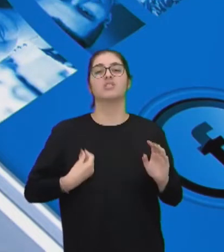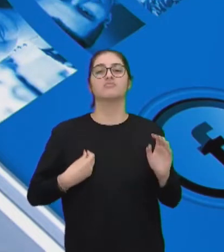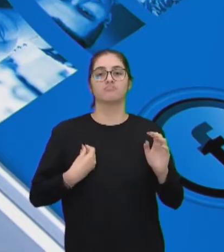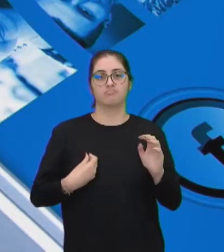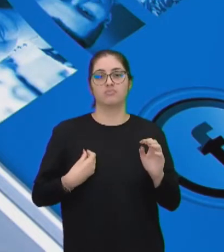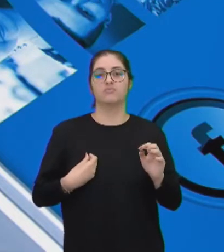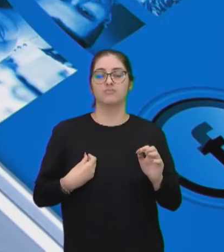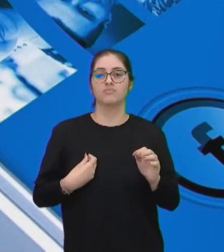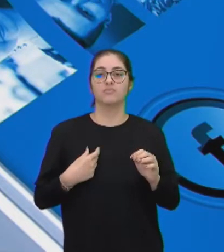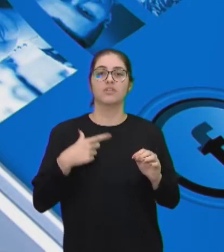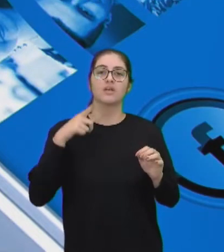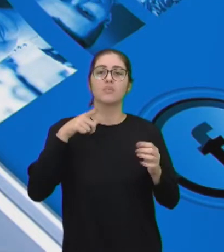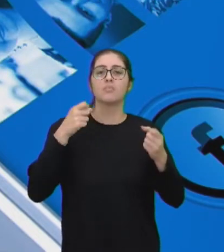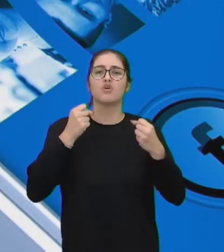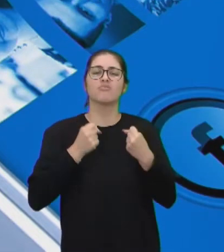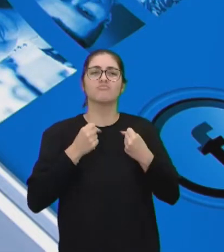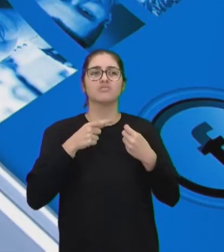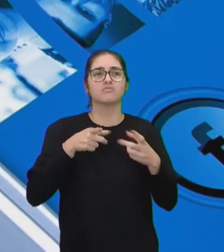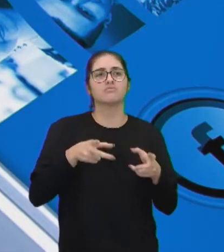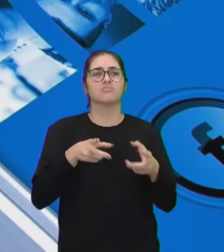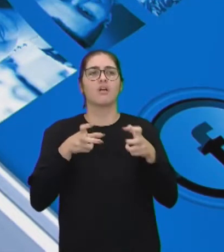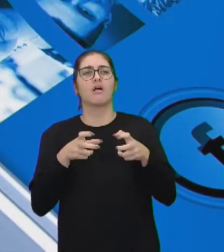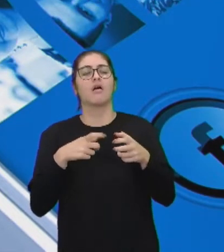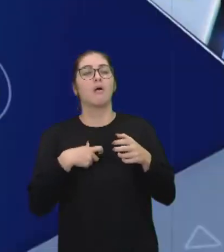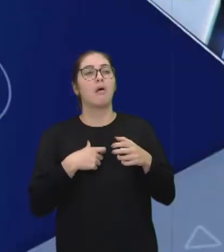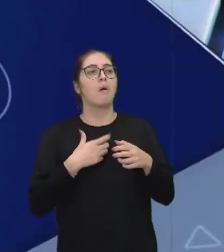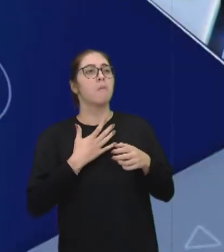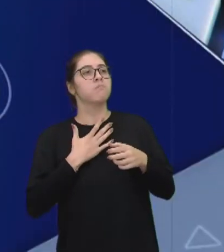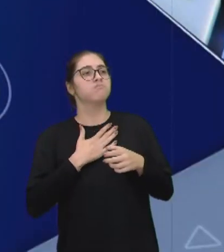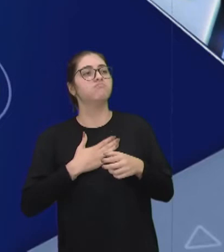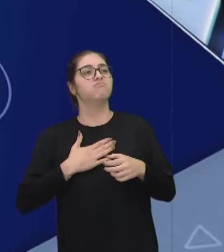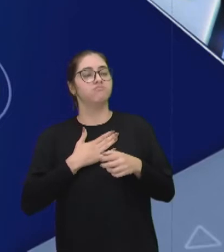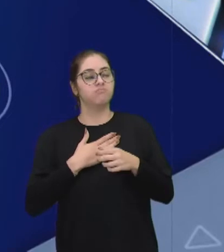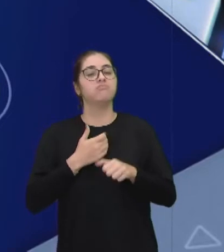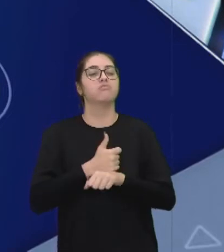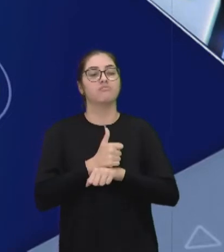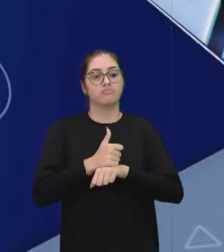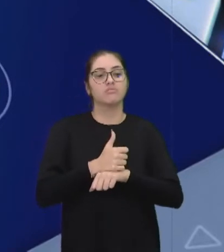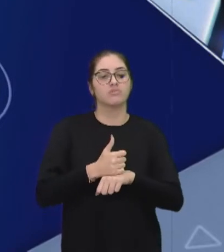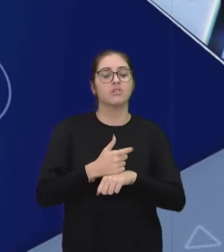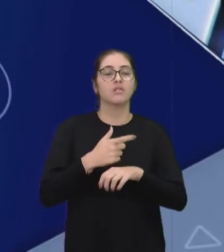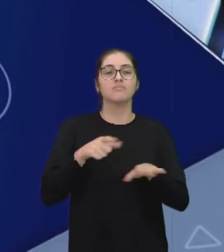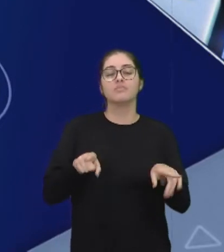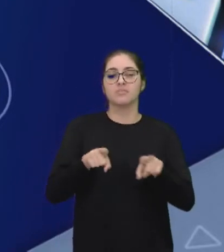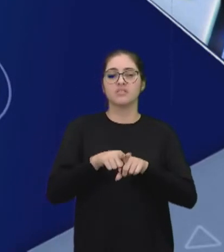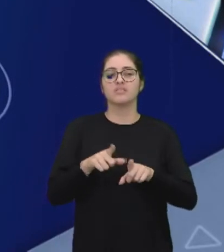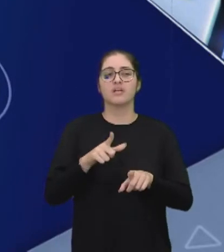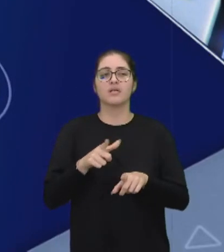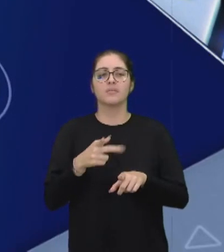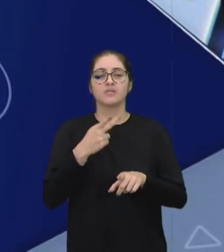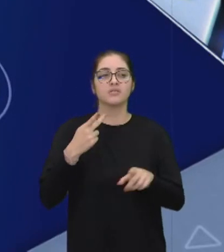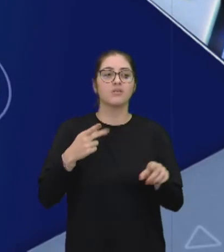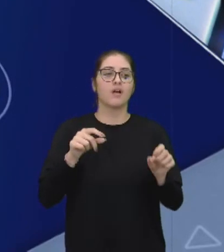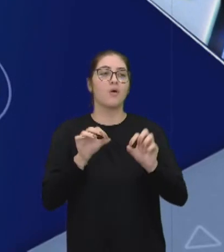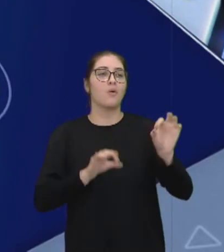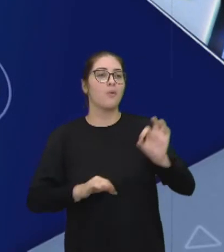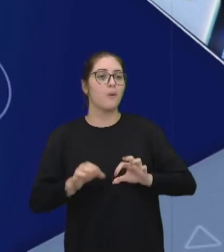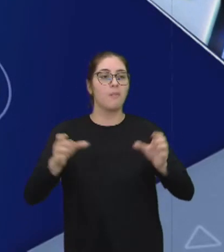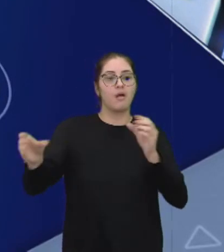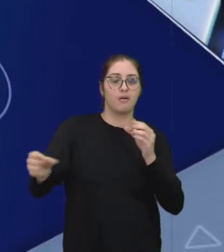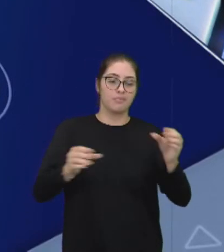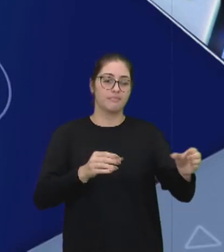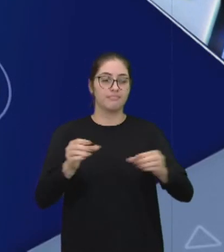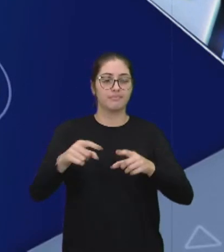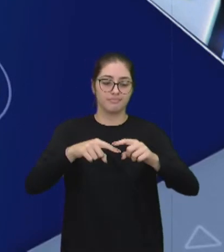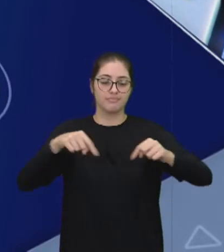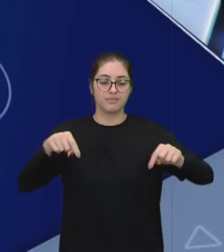alguns estudantes se identifiquem com alguma dessas profissões, né? Com certeza, ainda tem o desenhista, tem a pessoa que arruma o cenário. Nossa, tem tanta coisa, gente, que a gente nem